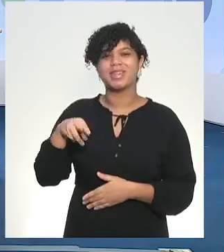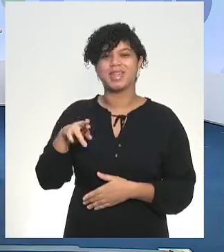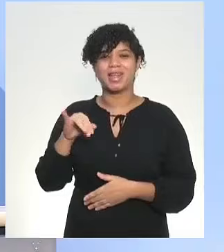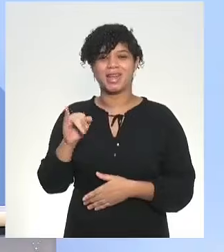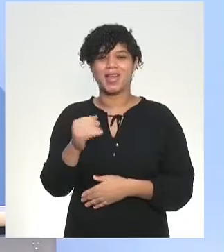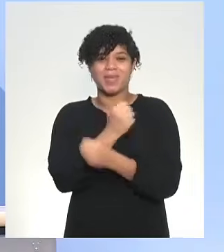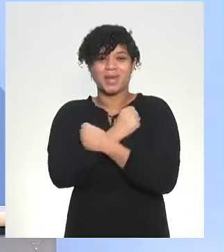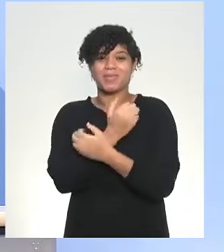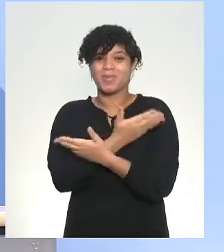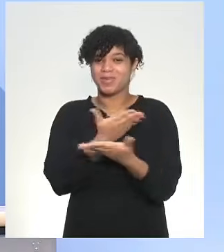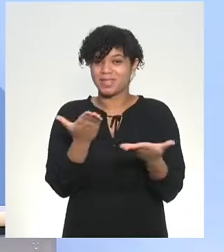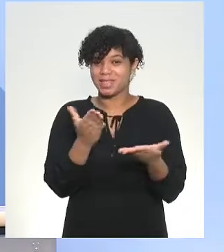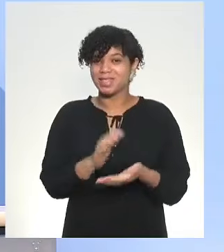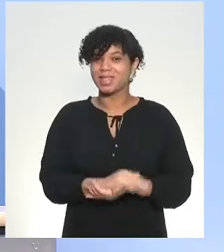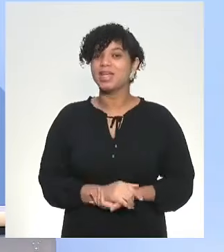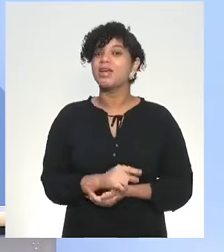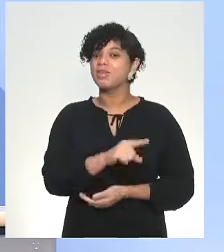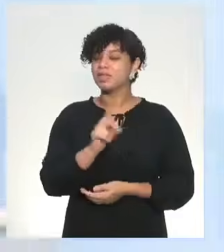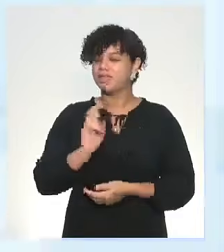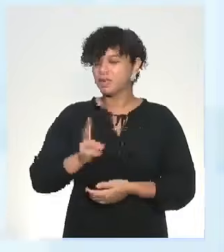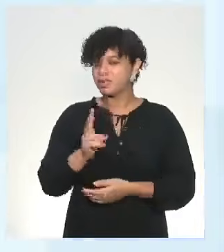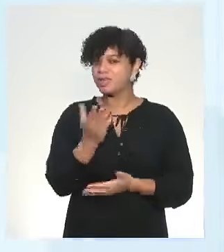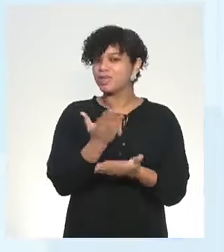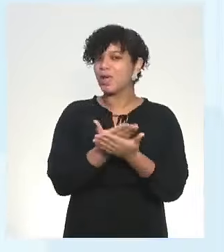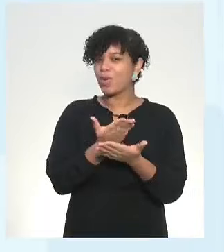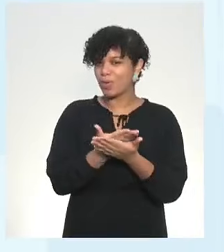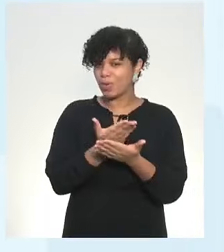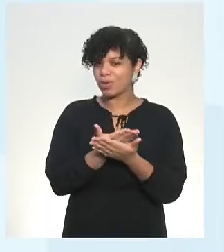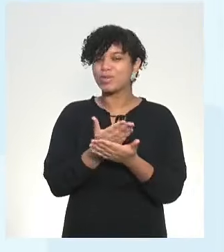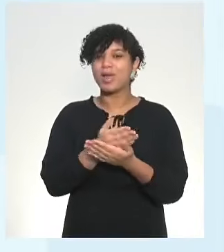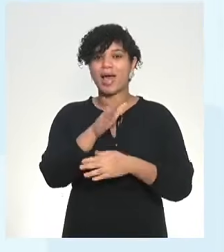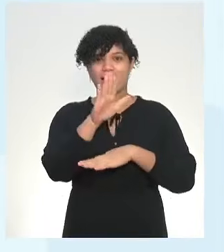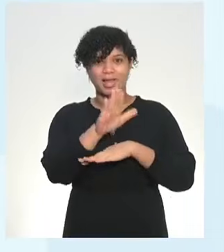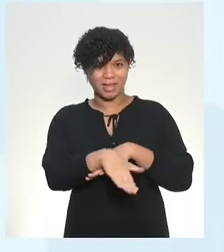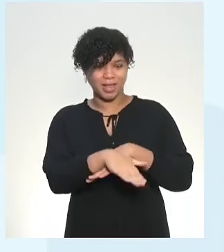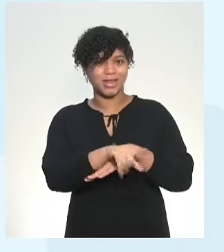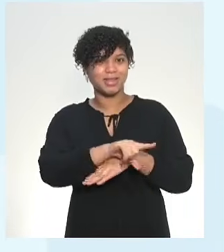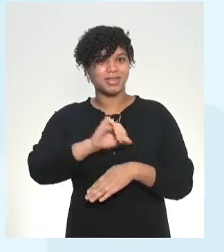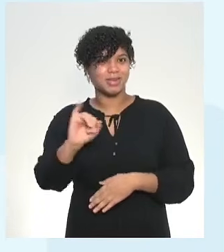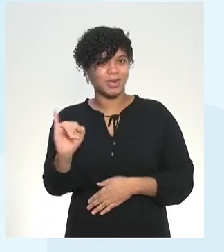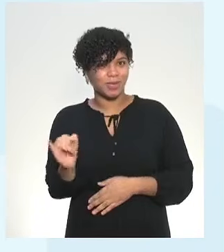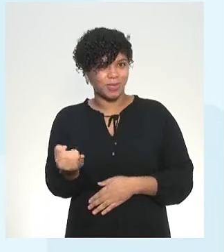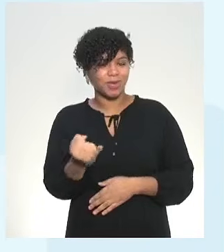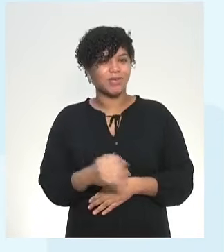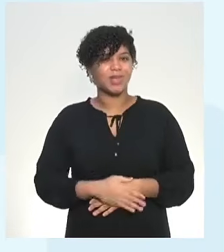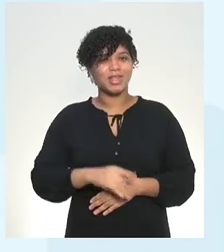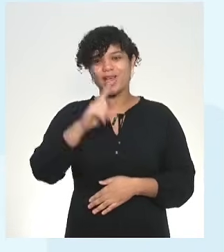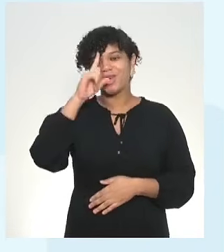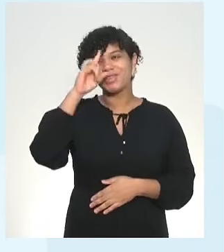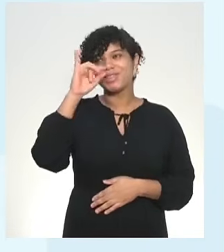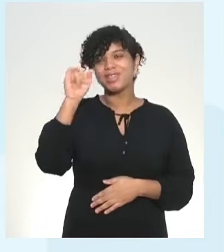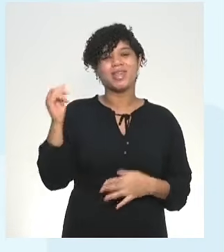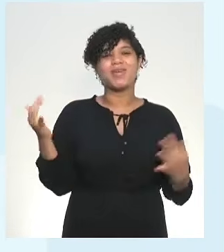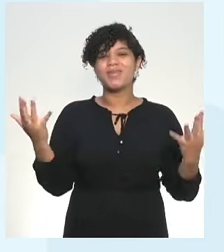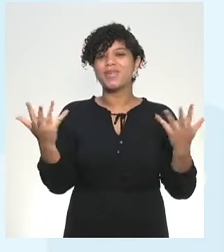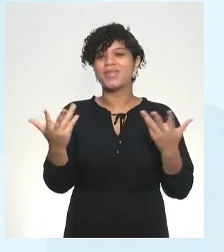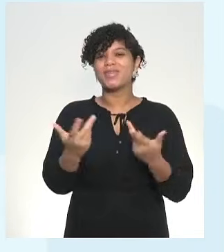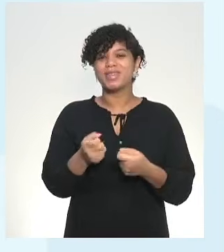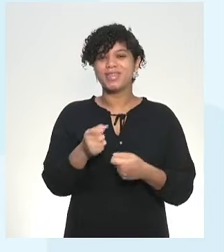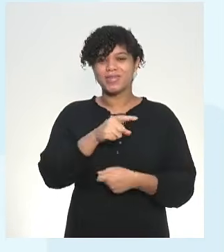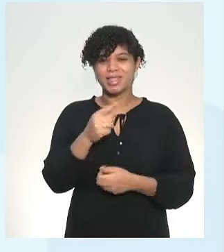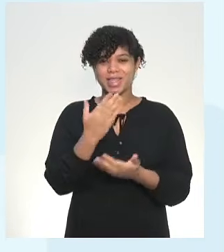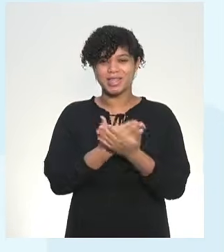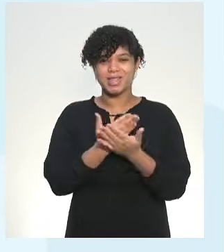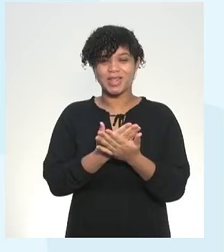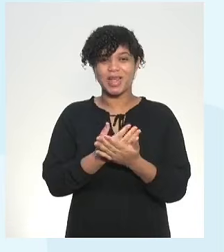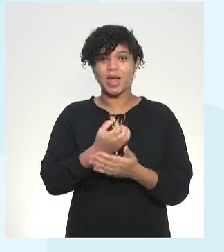todos. Galerinha, continue estudando aí durante a tarde, aproveite aí o dia ensolarado para poder continuar estudando,